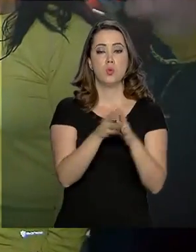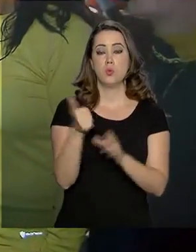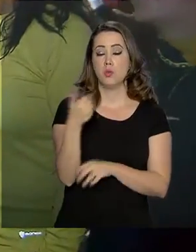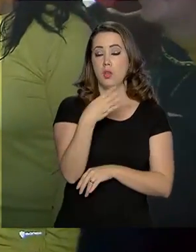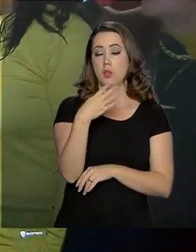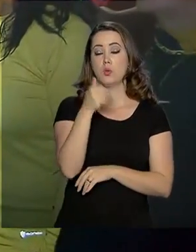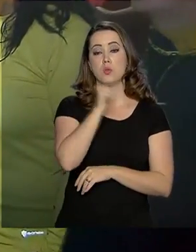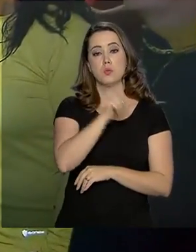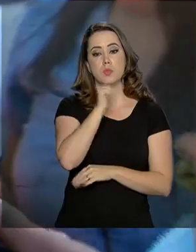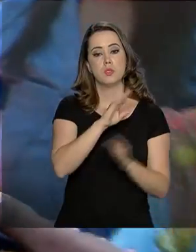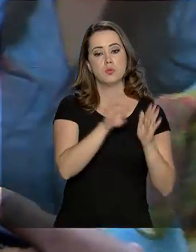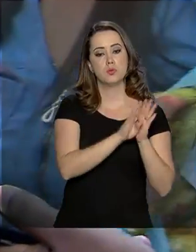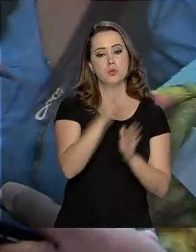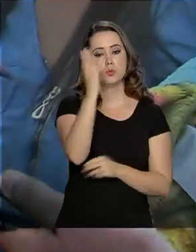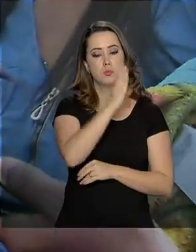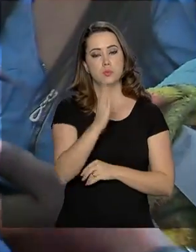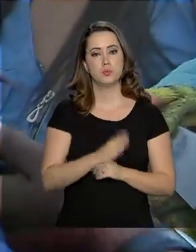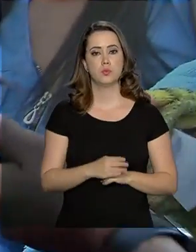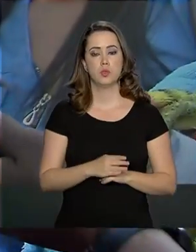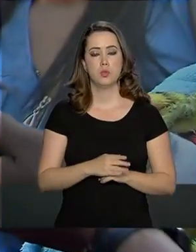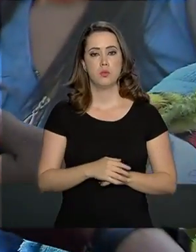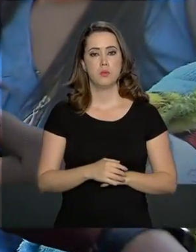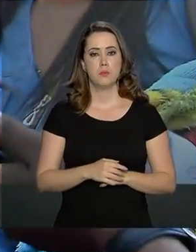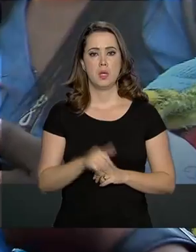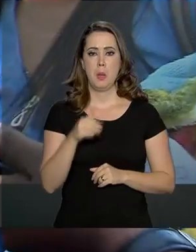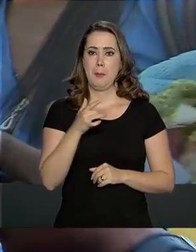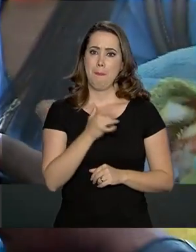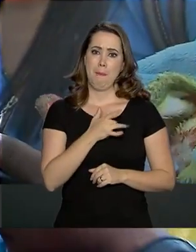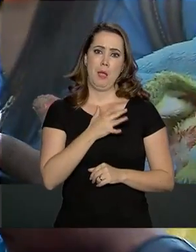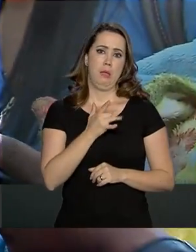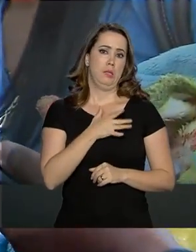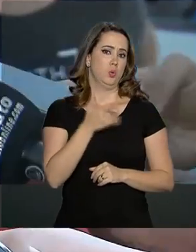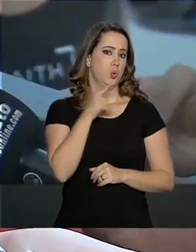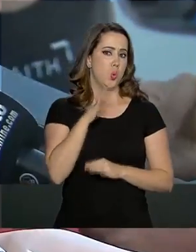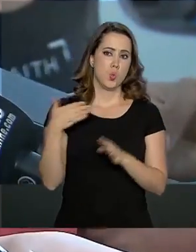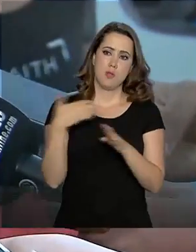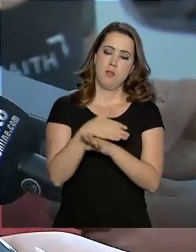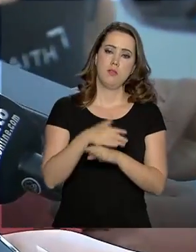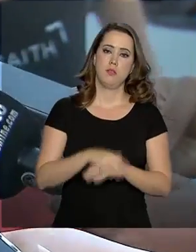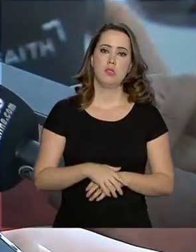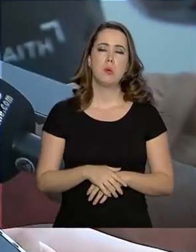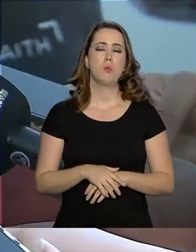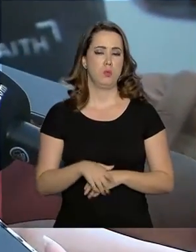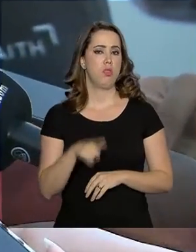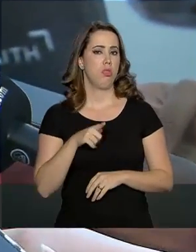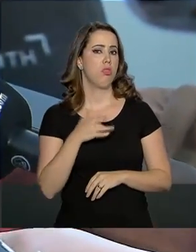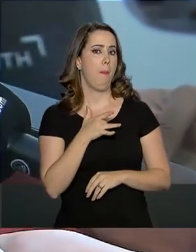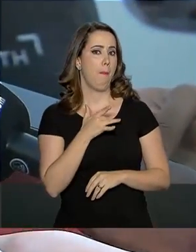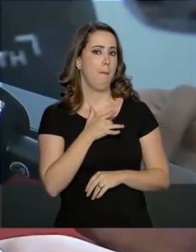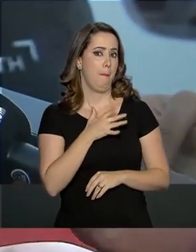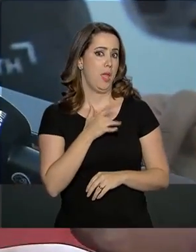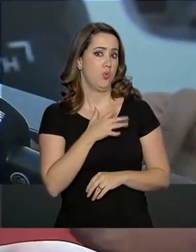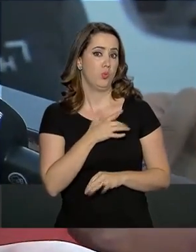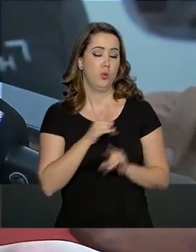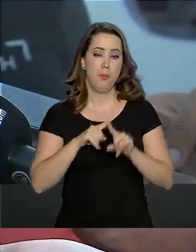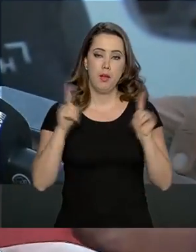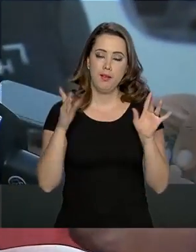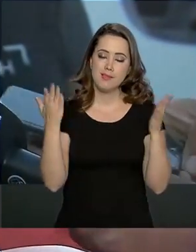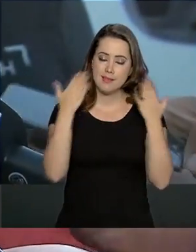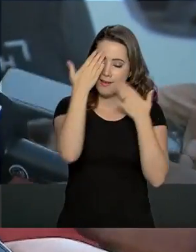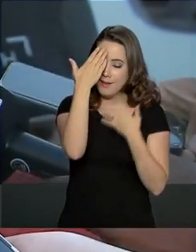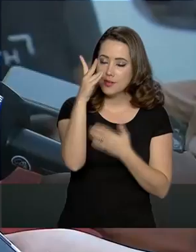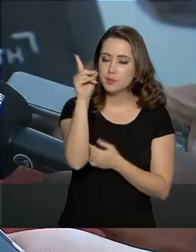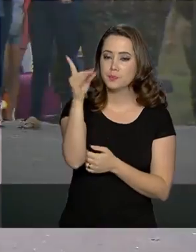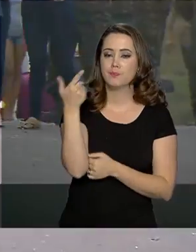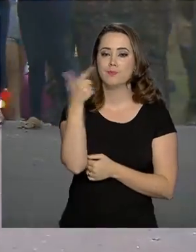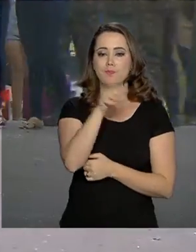mulheres chegou ao Brasil. Com medo de não poder atravessar a barra de bordo, né? Deu um pouquinho de medo de voltar, mas graças a Deus a